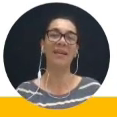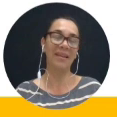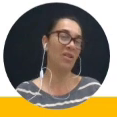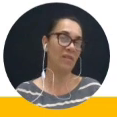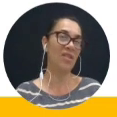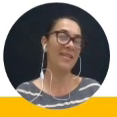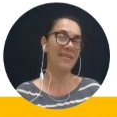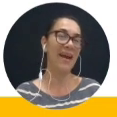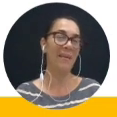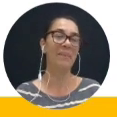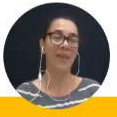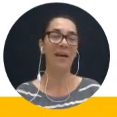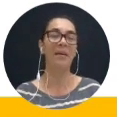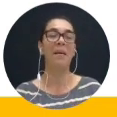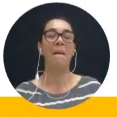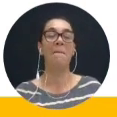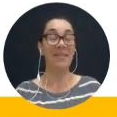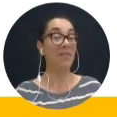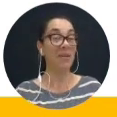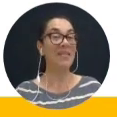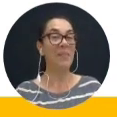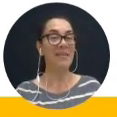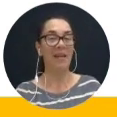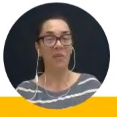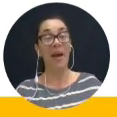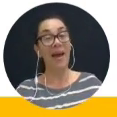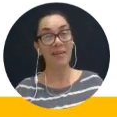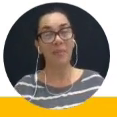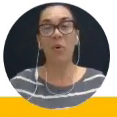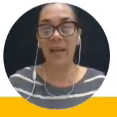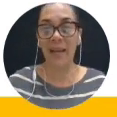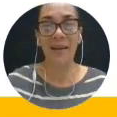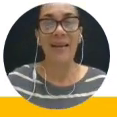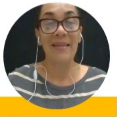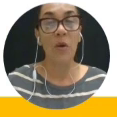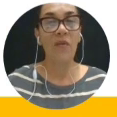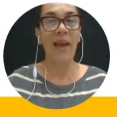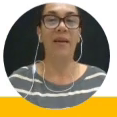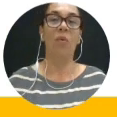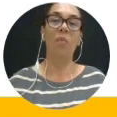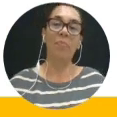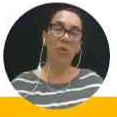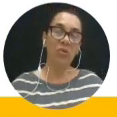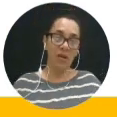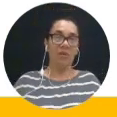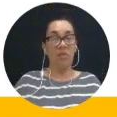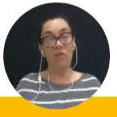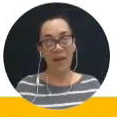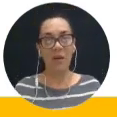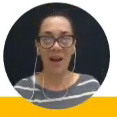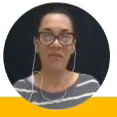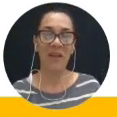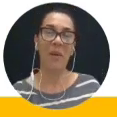constante na tentativa de acertar, tá? Mas que vai estar presente. Mas, porém, se houver uma produção,